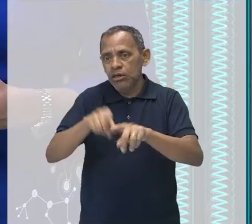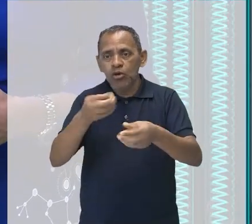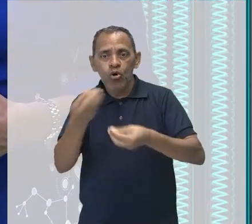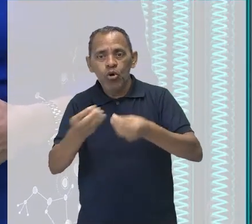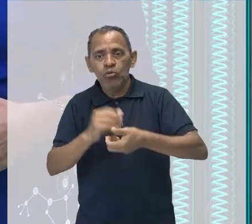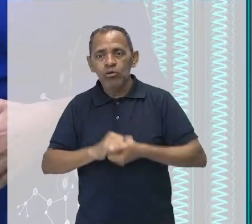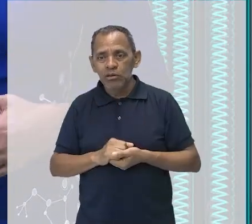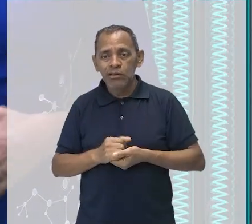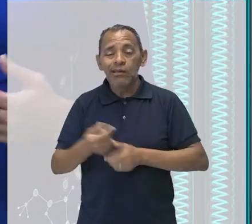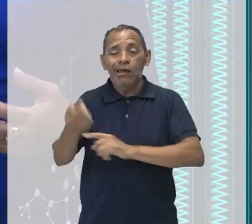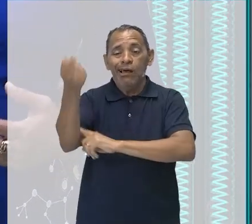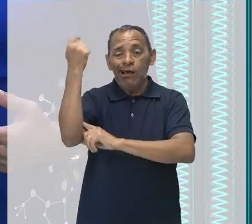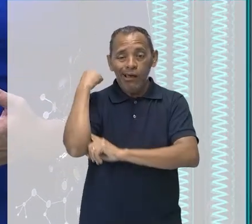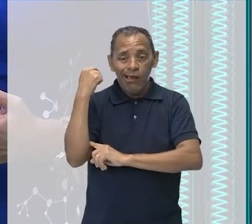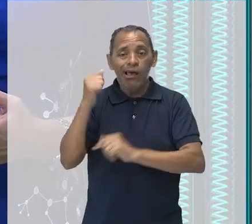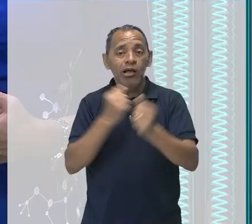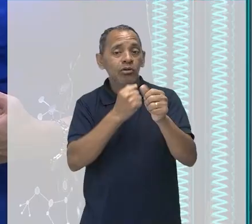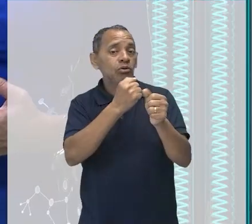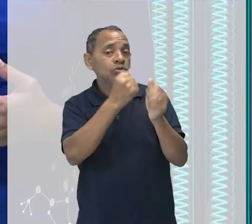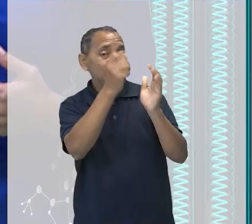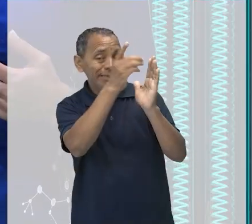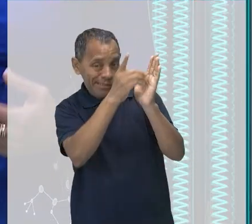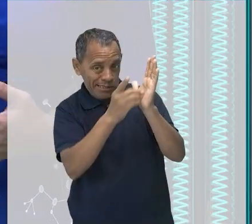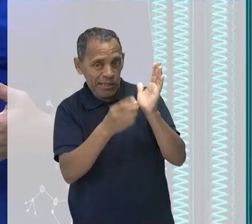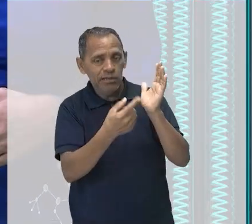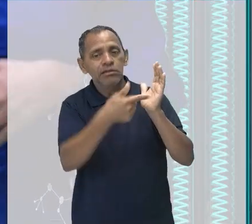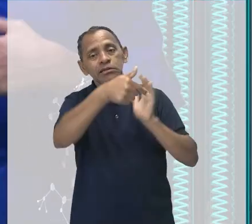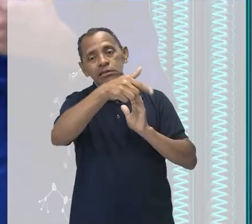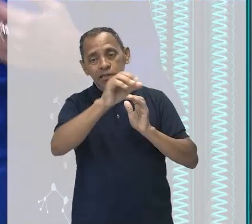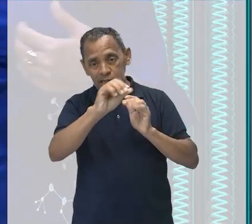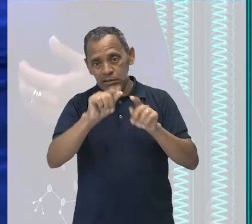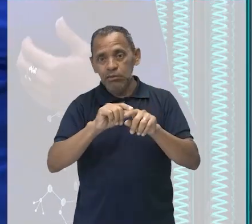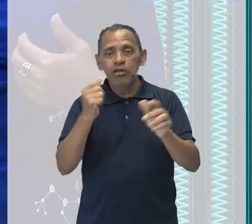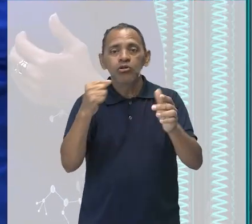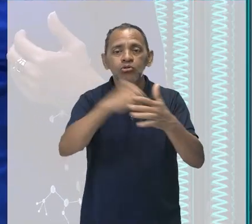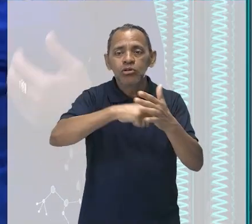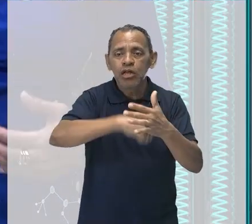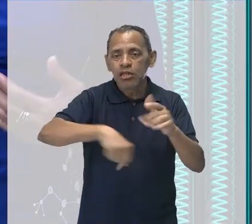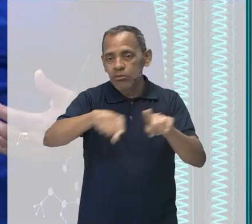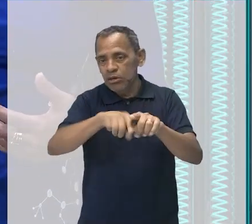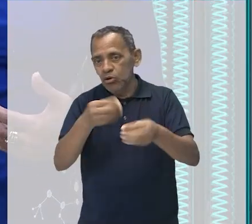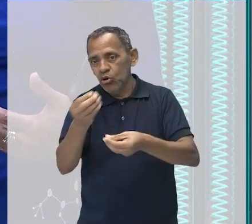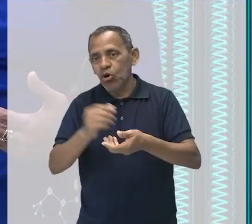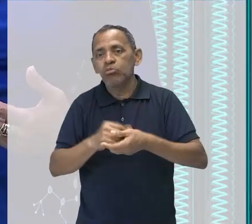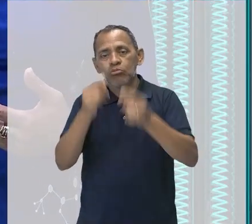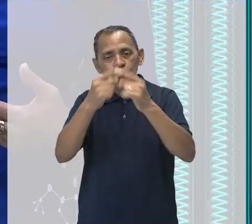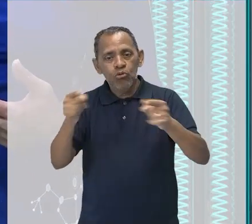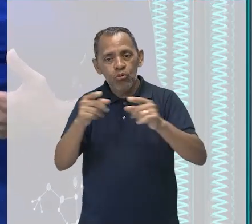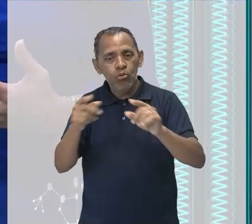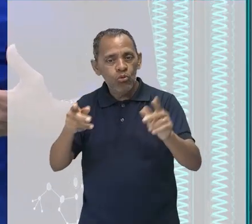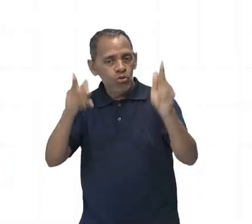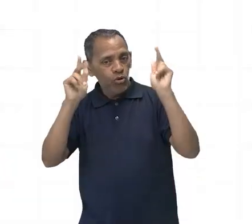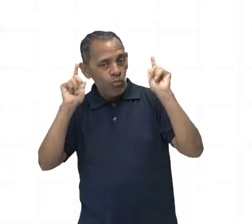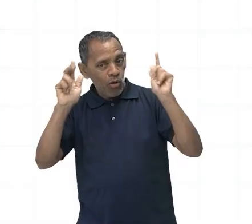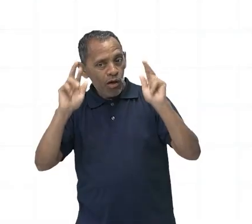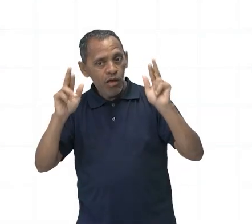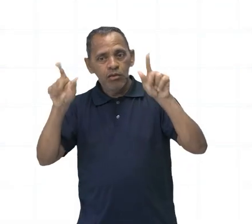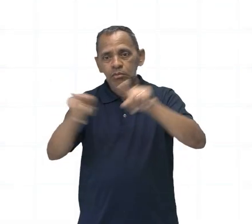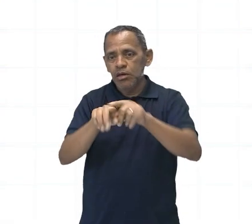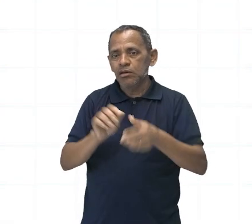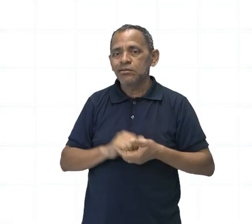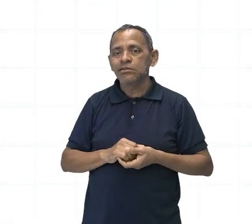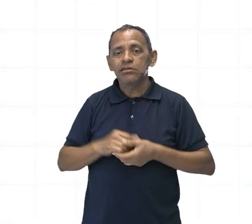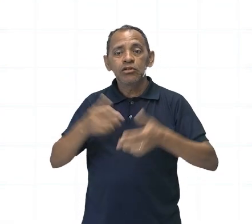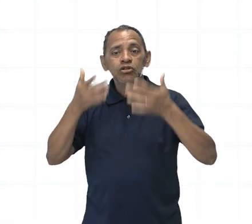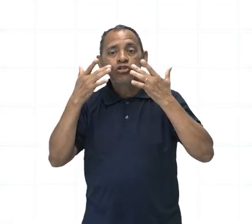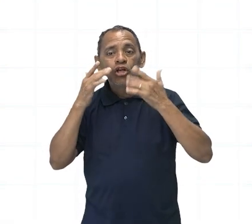nos anos 60, que as pessoas iam à rua, a lutar lá durante a música de protesto. Então, o teatro do